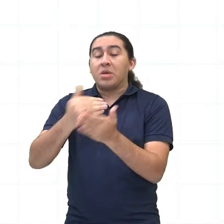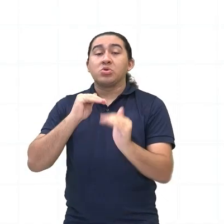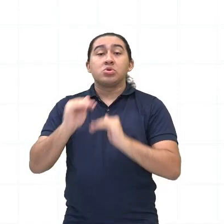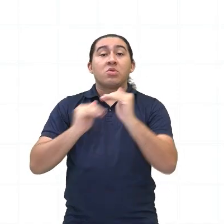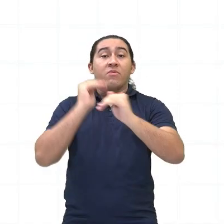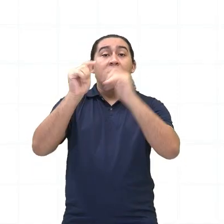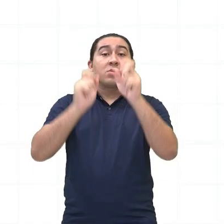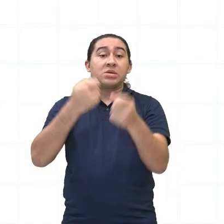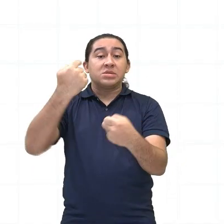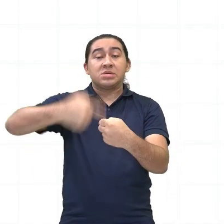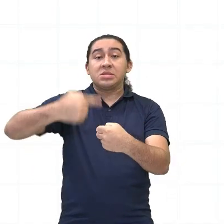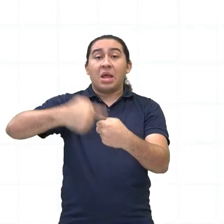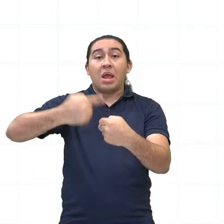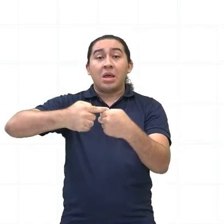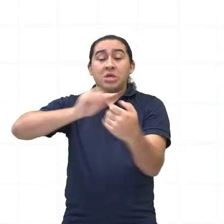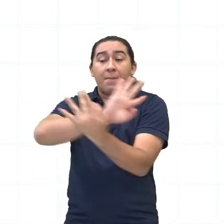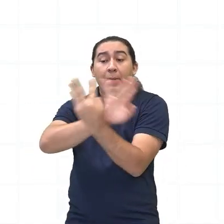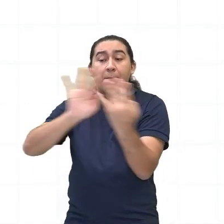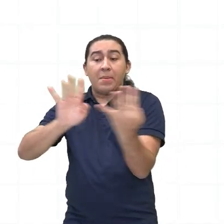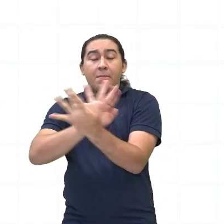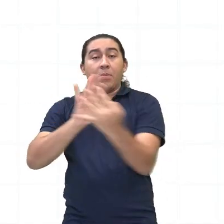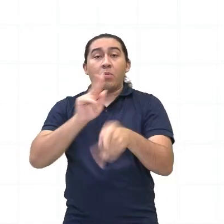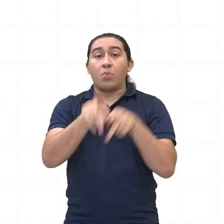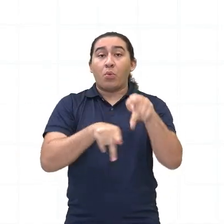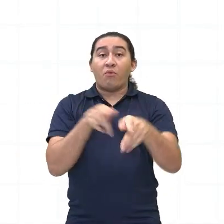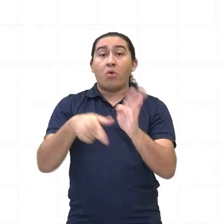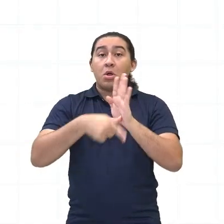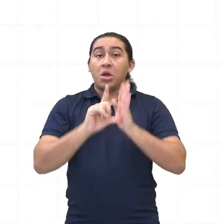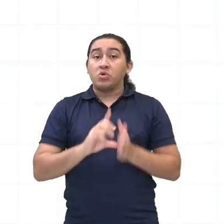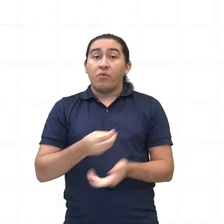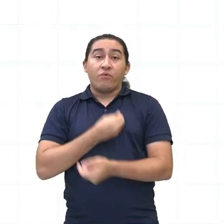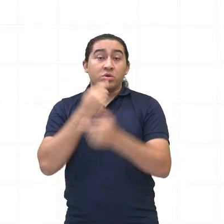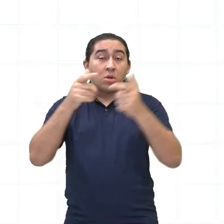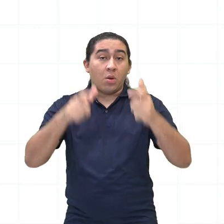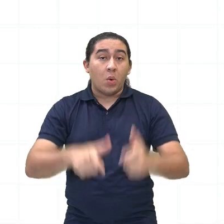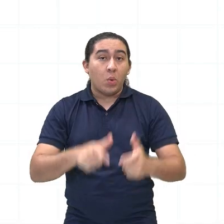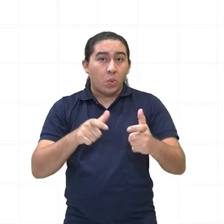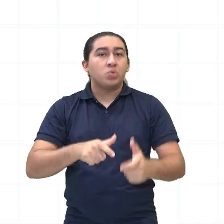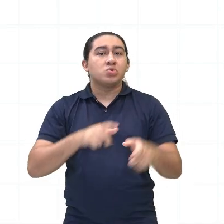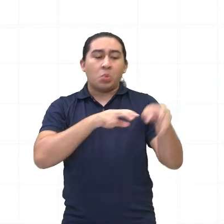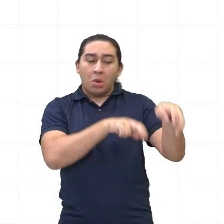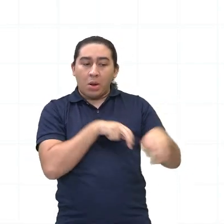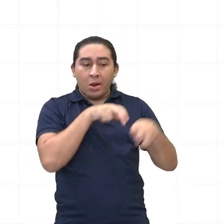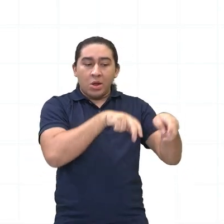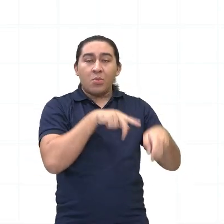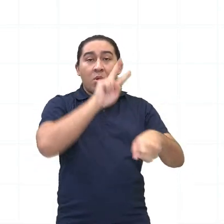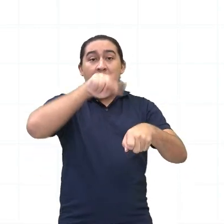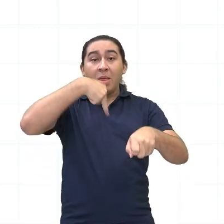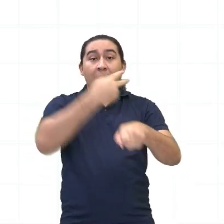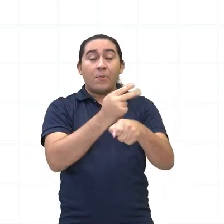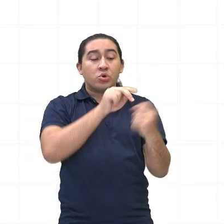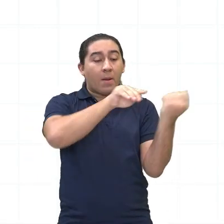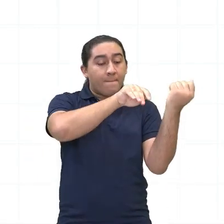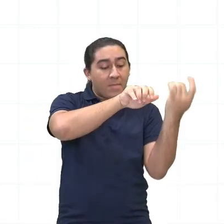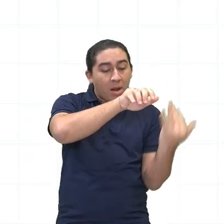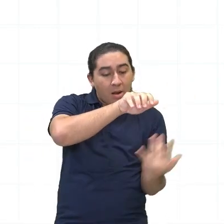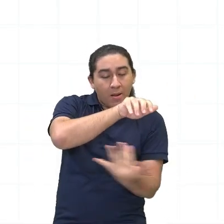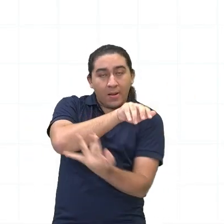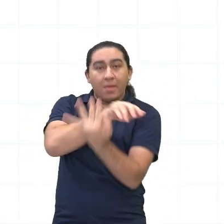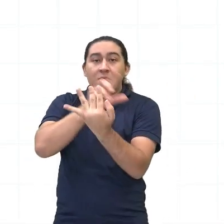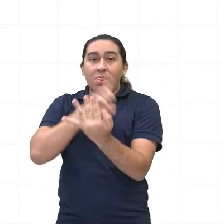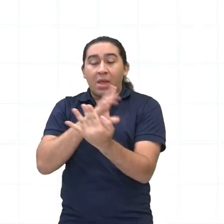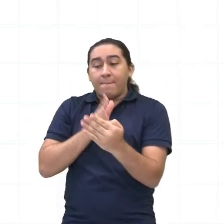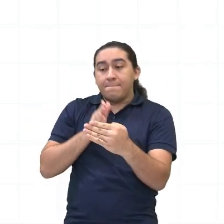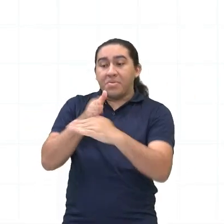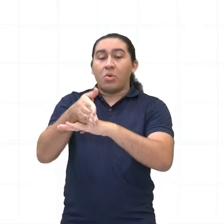das cidades, onde a maioria da população antigamente elas viviam na parte do campo. Porém, com o passar dos anos, foi ocorrendo